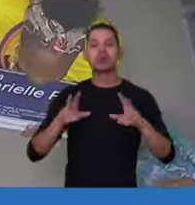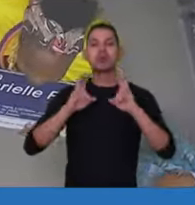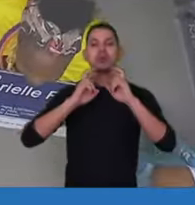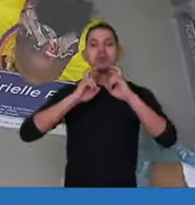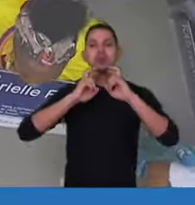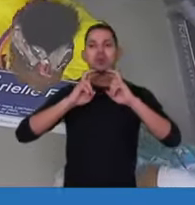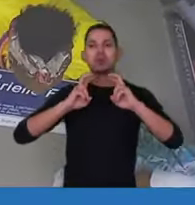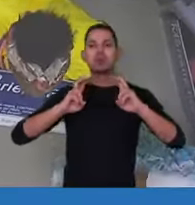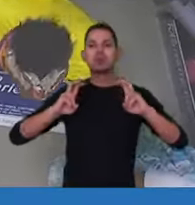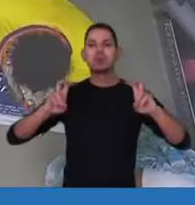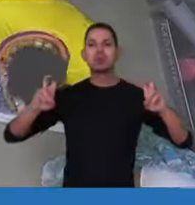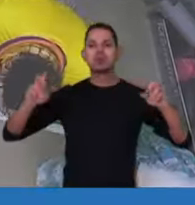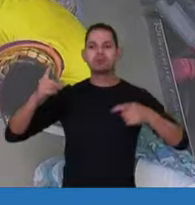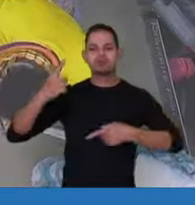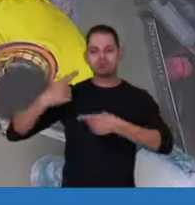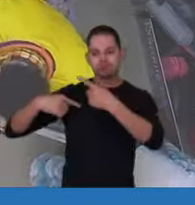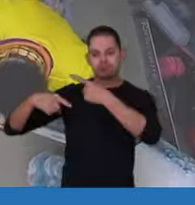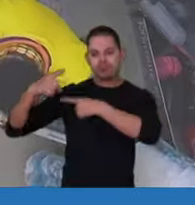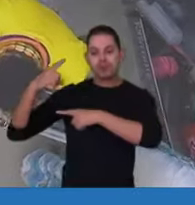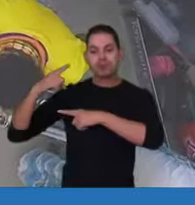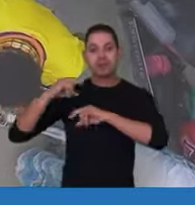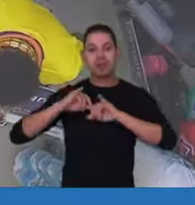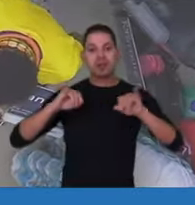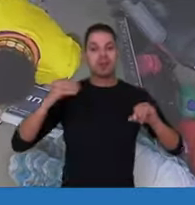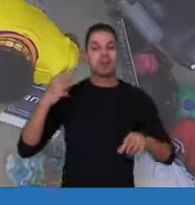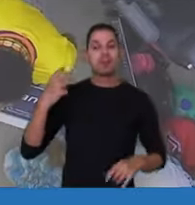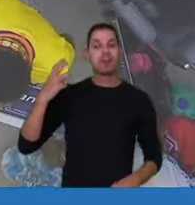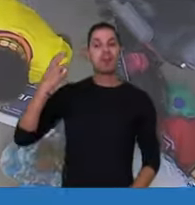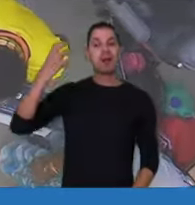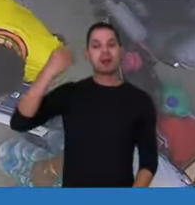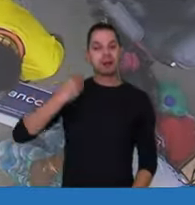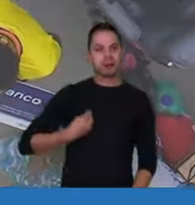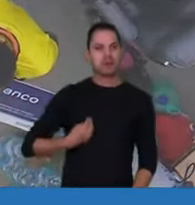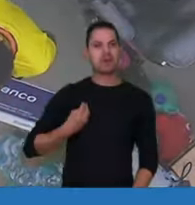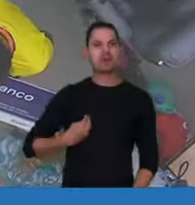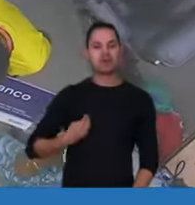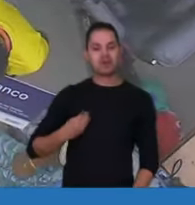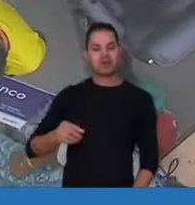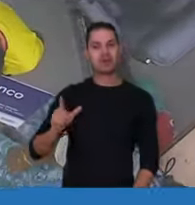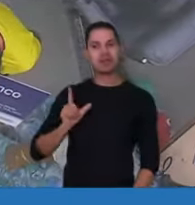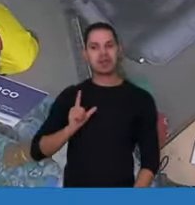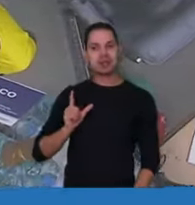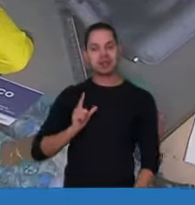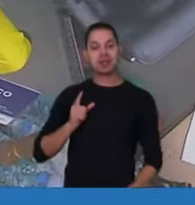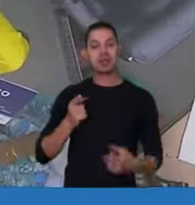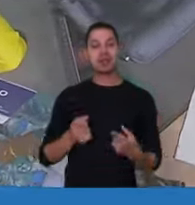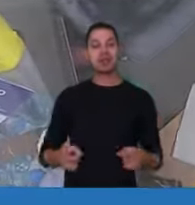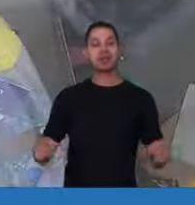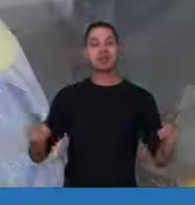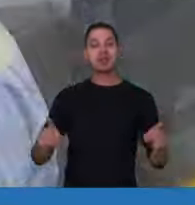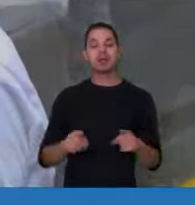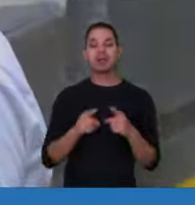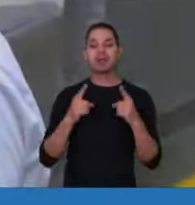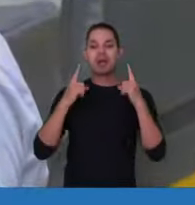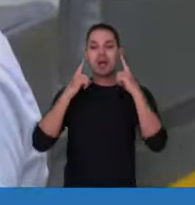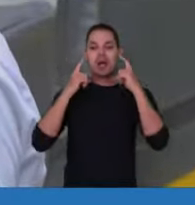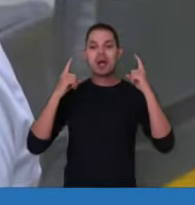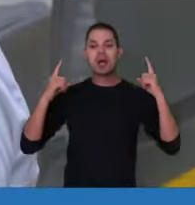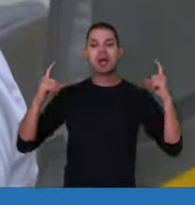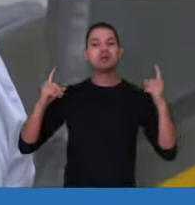muita ancestralidade dizer que Marielle se faz presente. Vamos cantar sem som para que todos